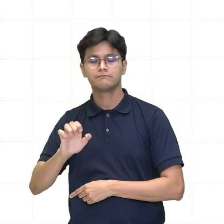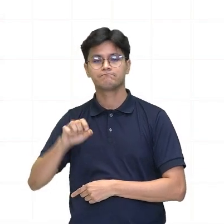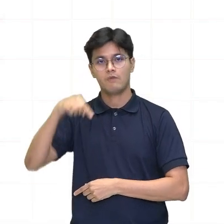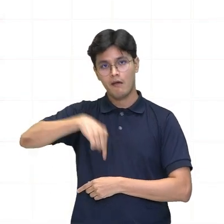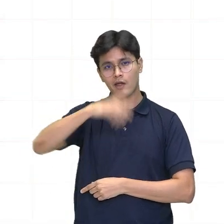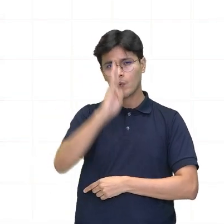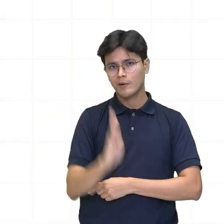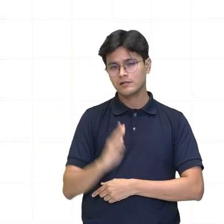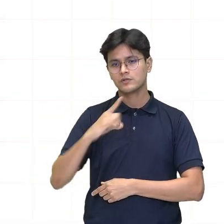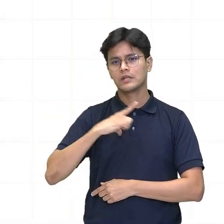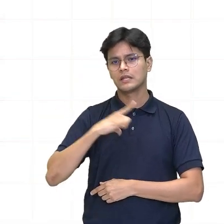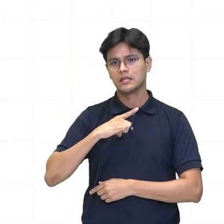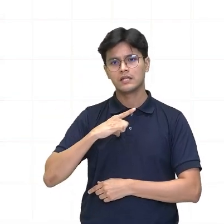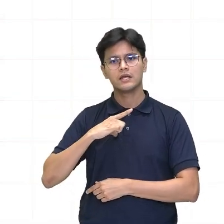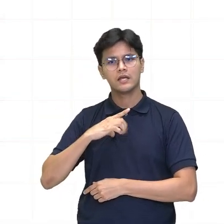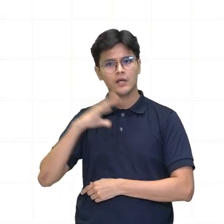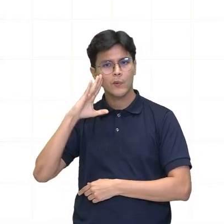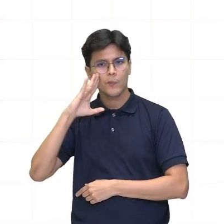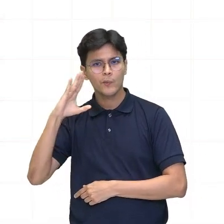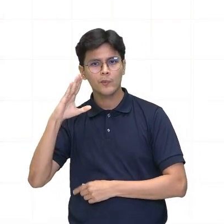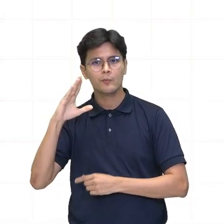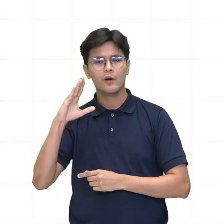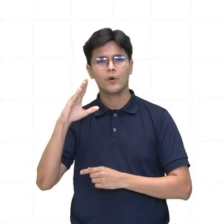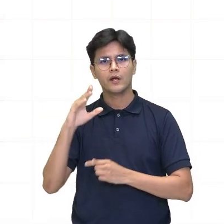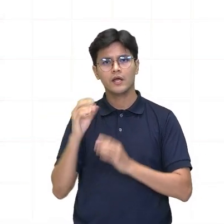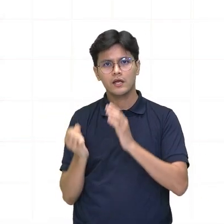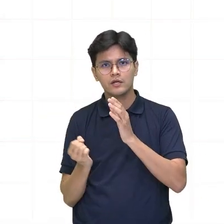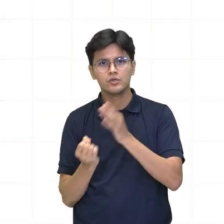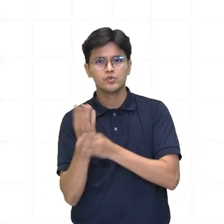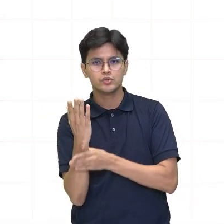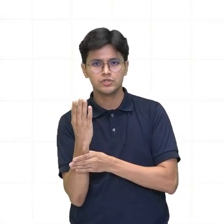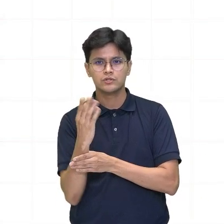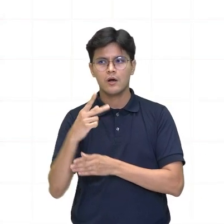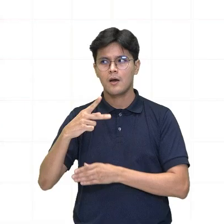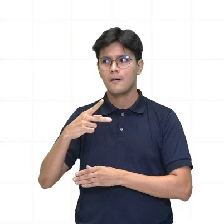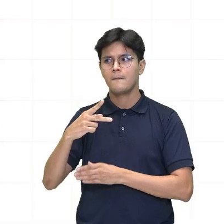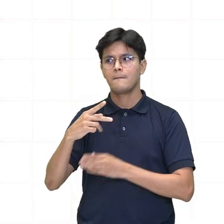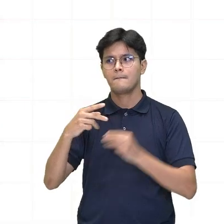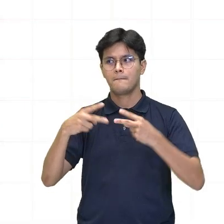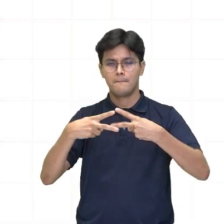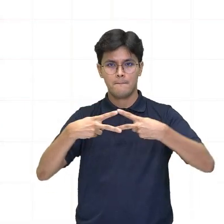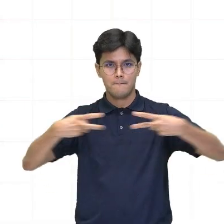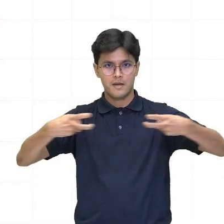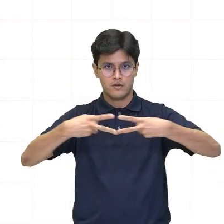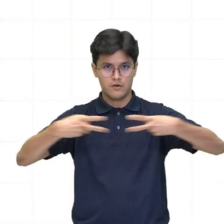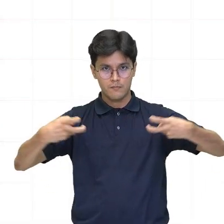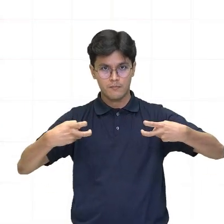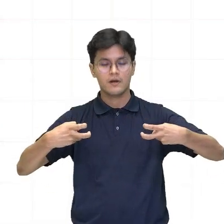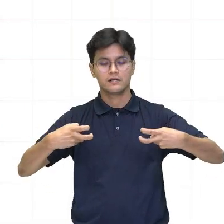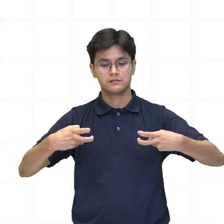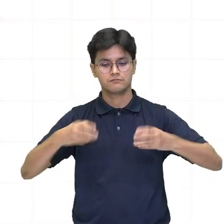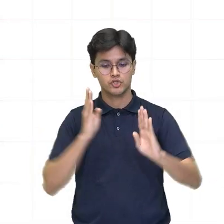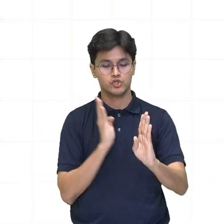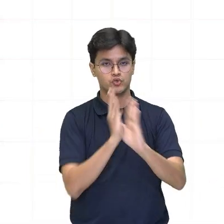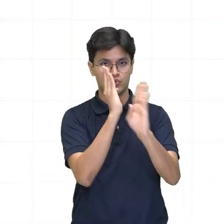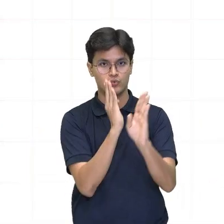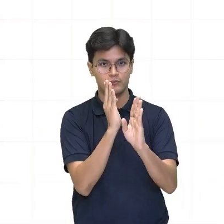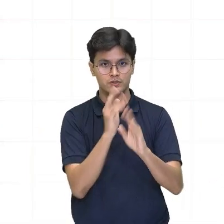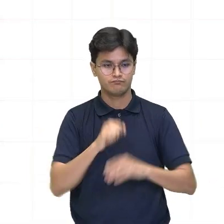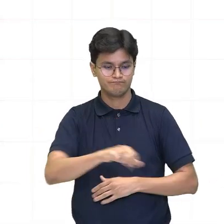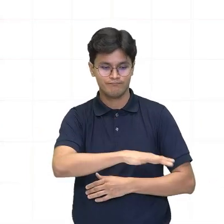temos aí o destaque para a criação da Petrobras e a descoberta do pré-sal, né, também como principal